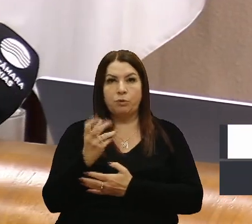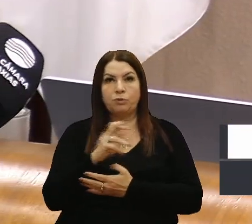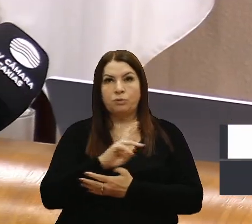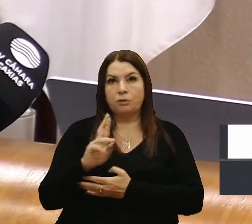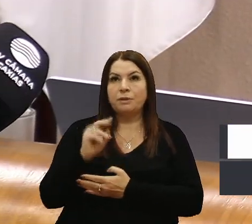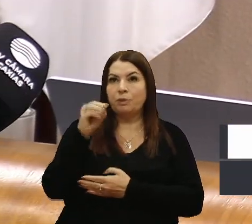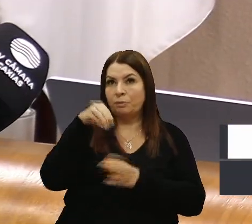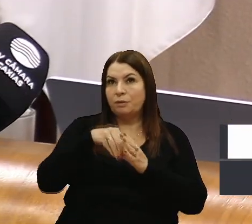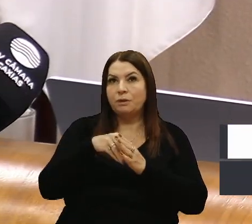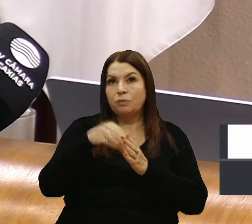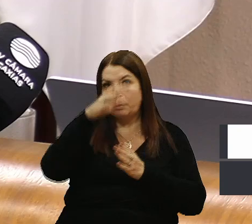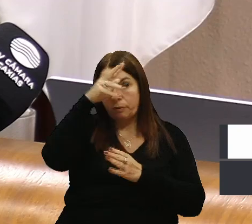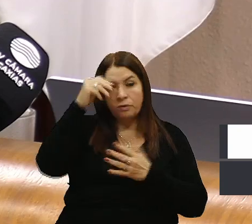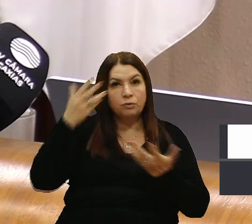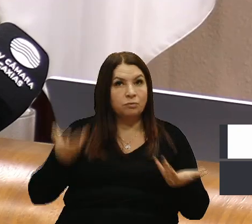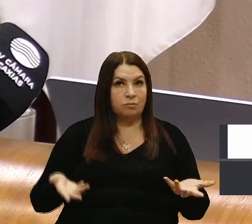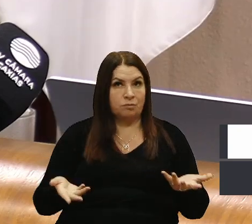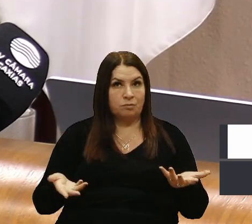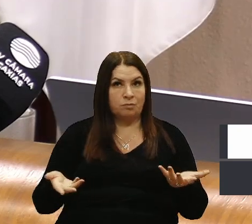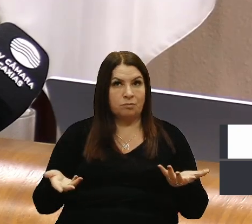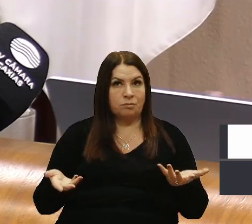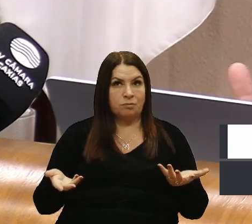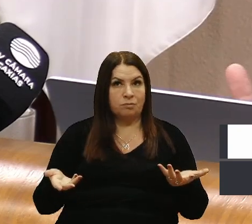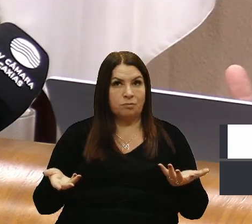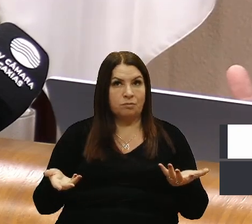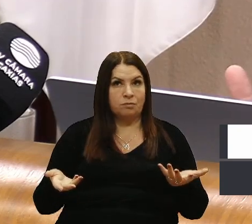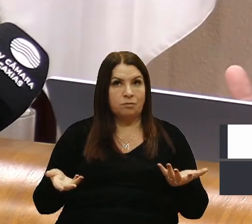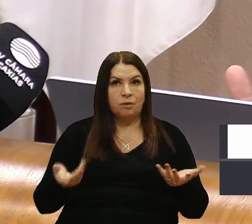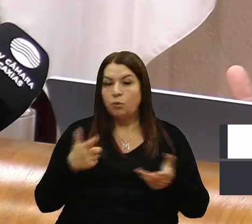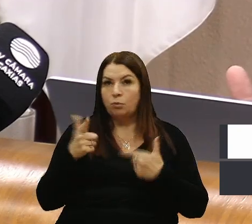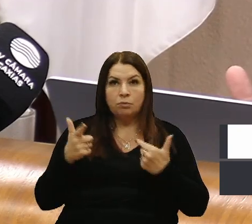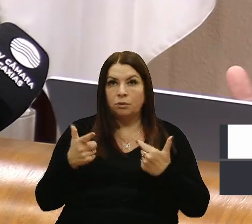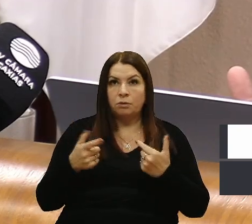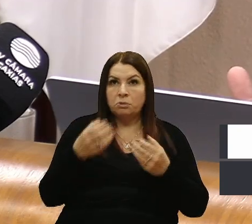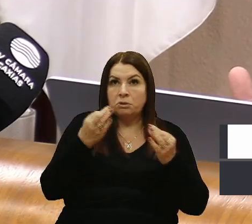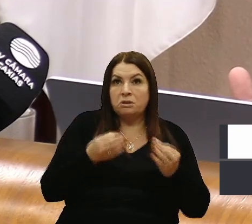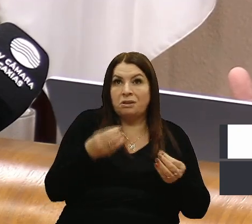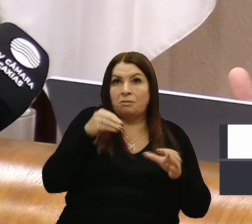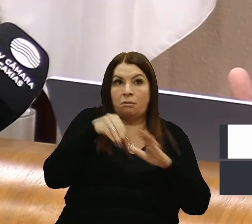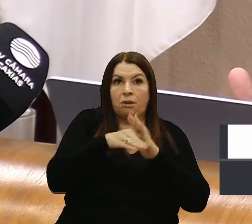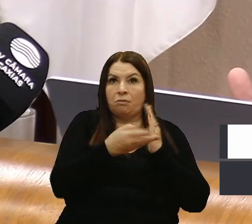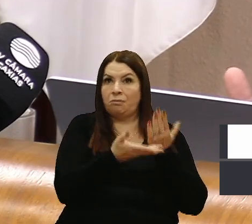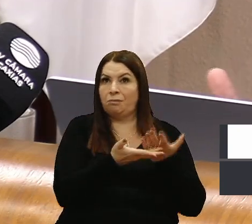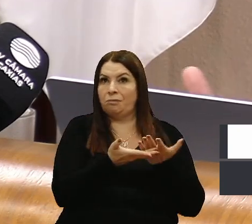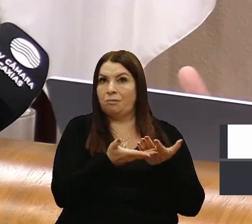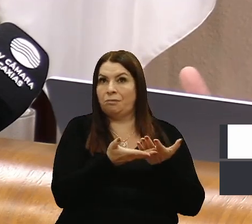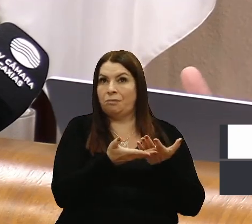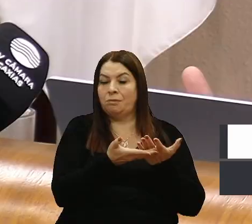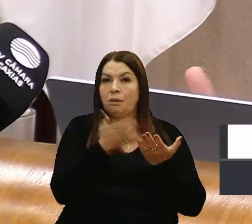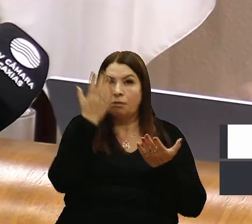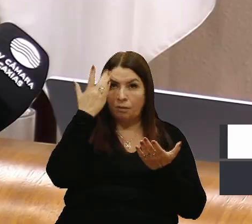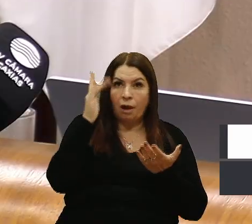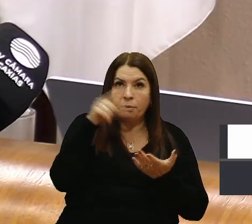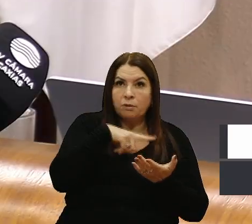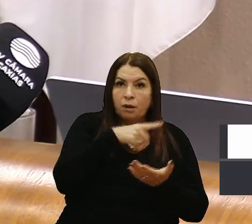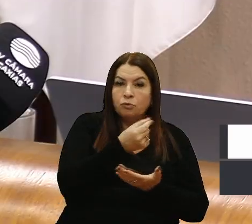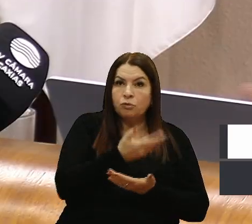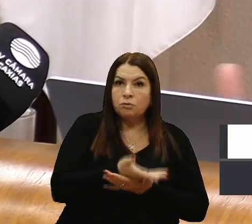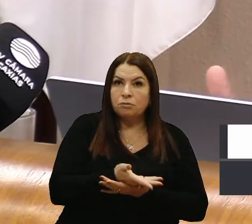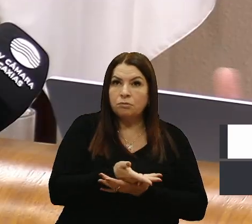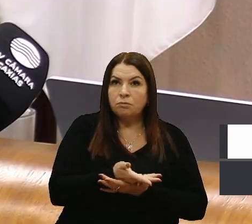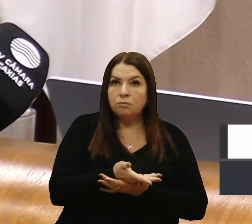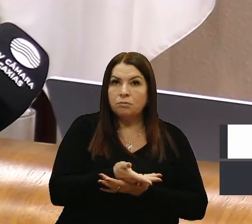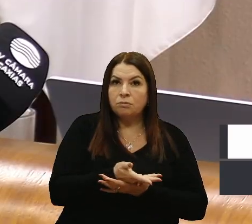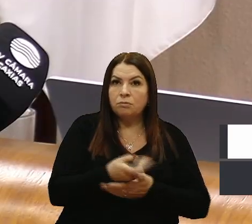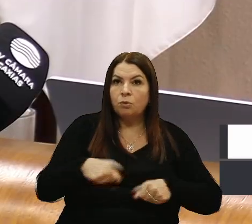estão no caixa da prefeitura. Eu não tenho mais nem certeza que estão ali. Alguém sabe se está lá? Se